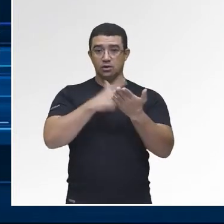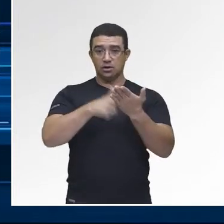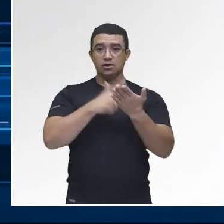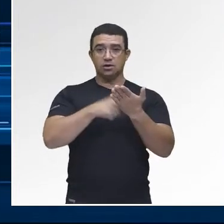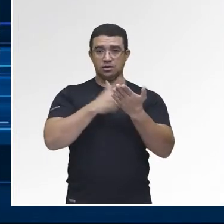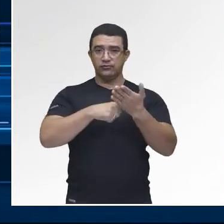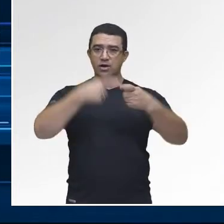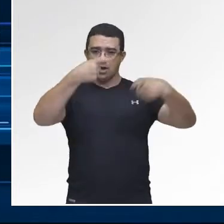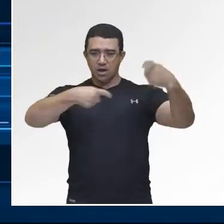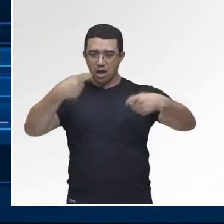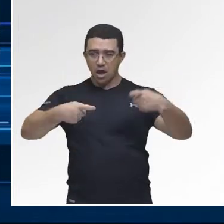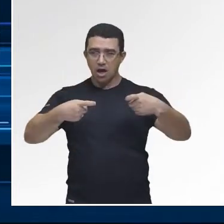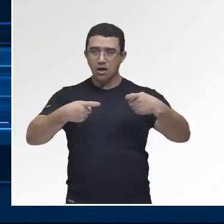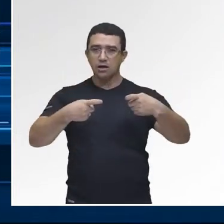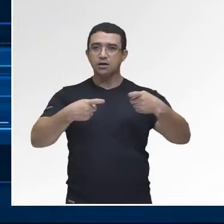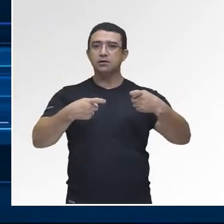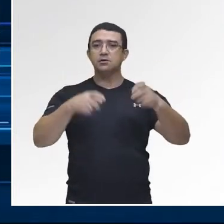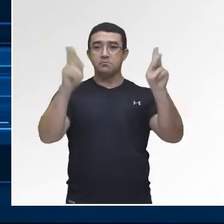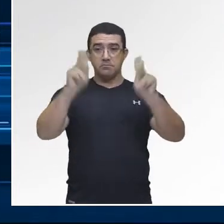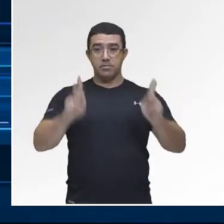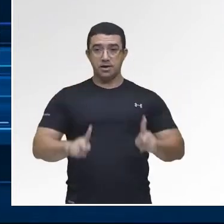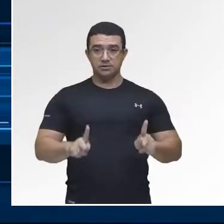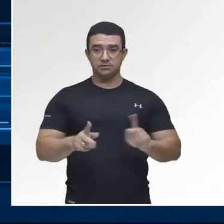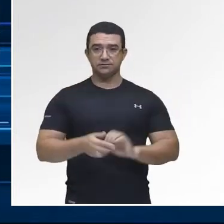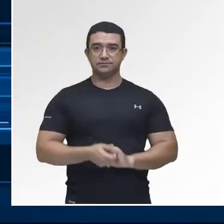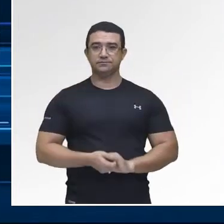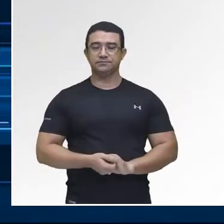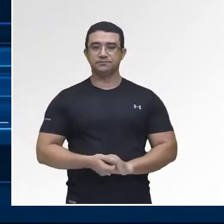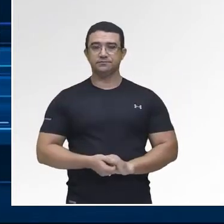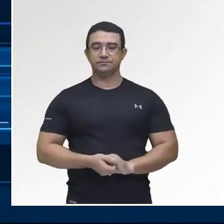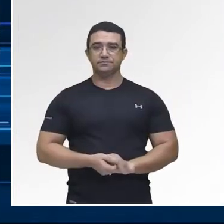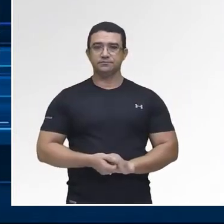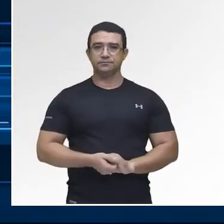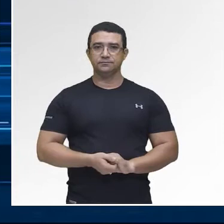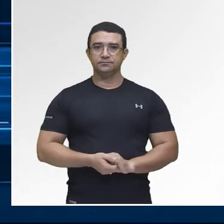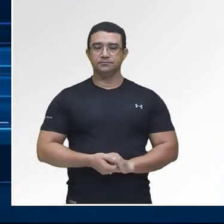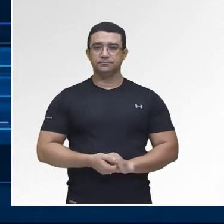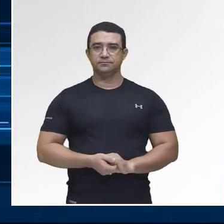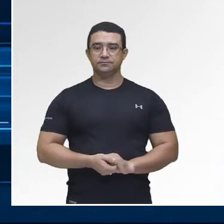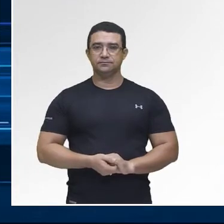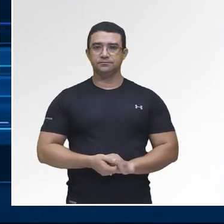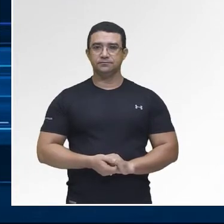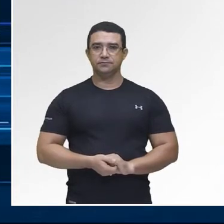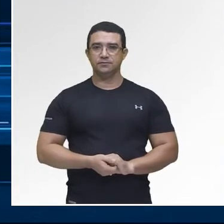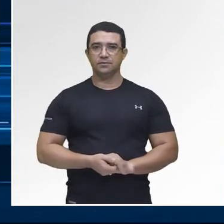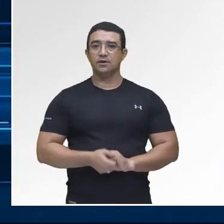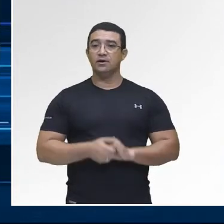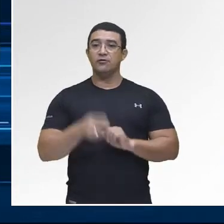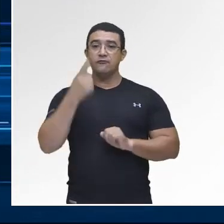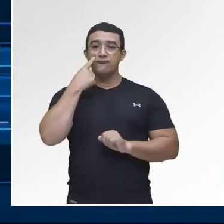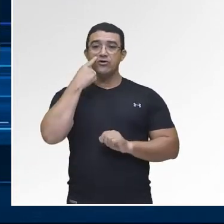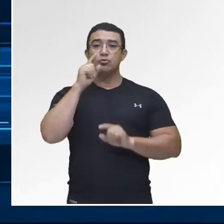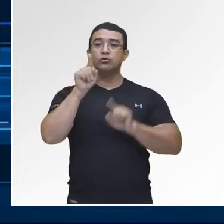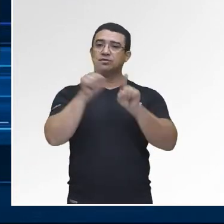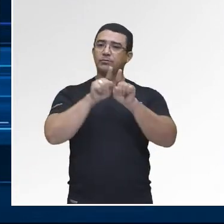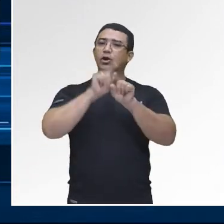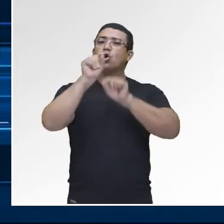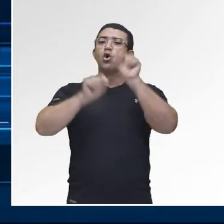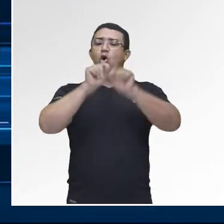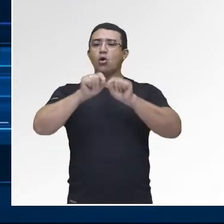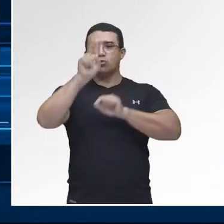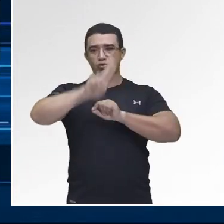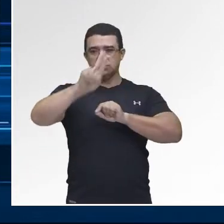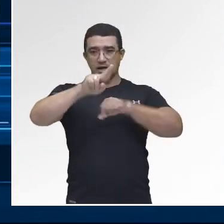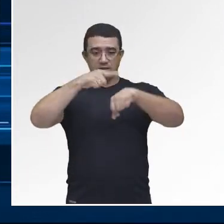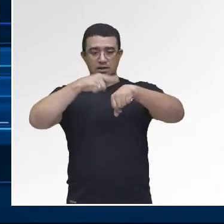Guerra e Paz, né? Que é o título do livro, tá certo? Então, gente, nós vimos aí em que situações nós utilizamos o Present